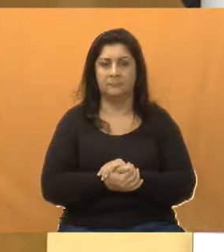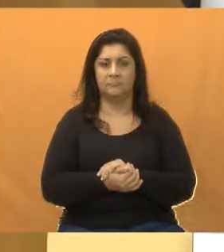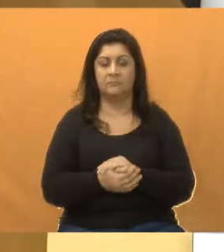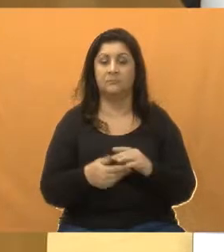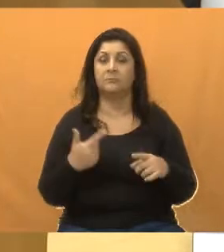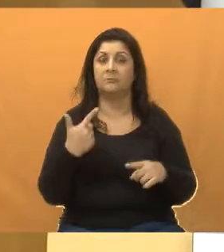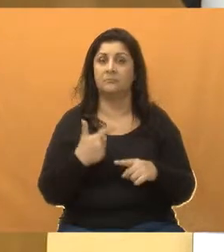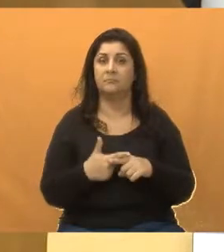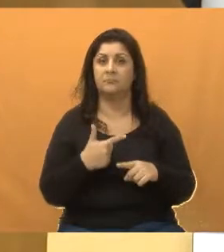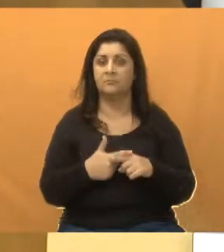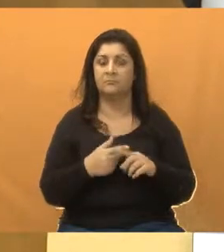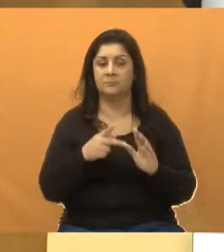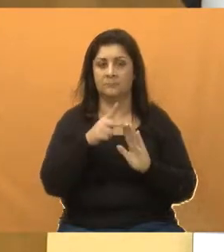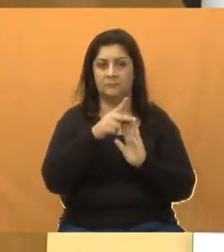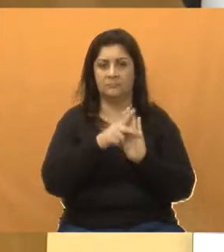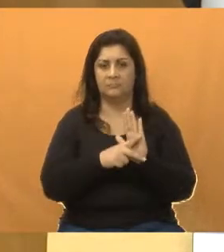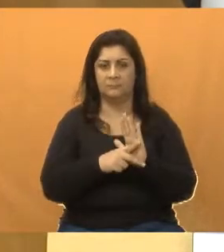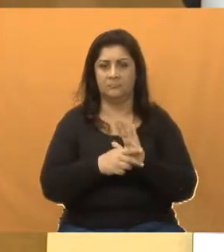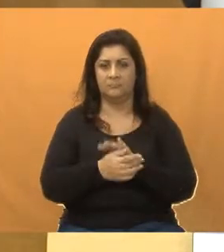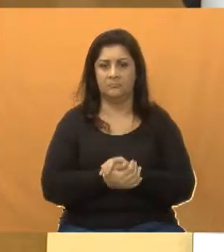porque é um projeto